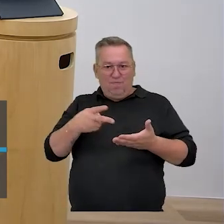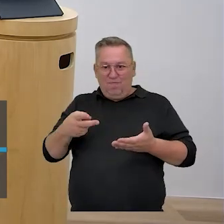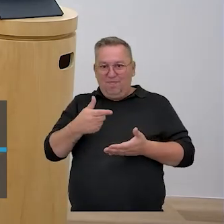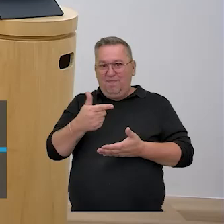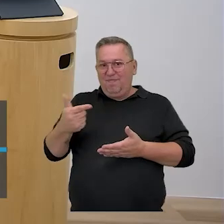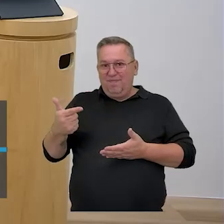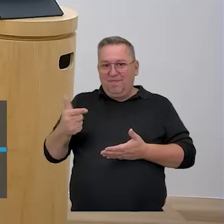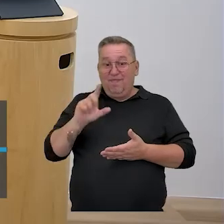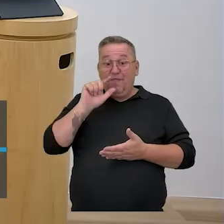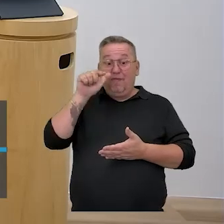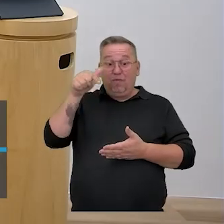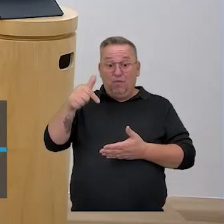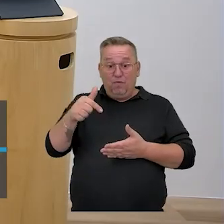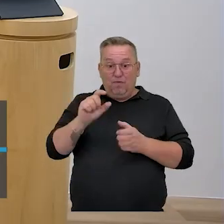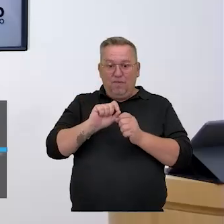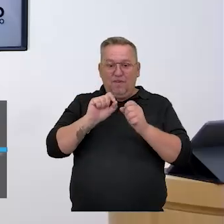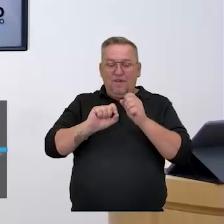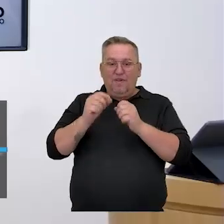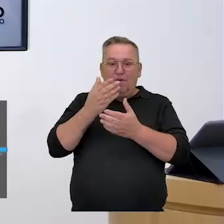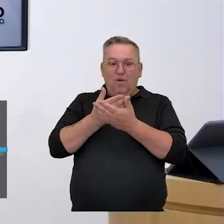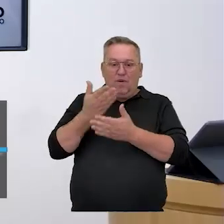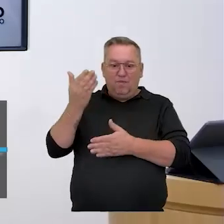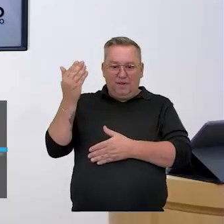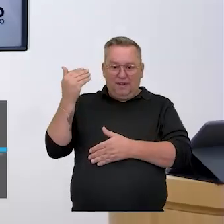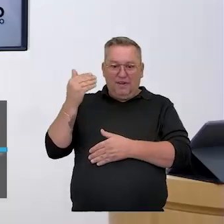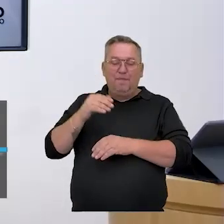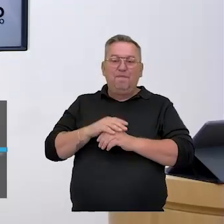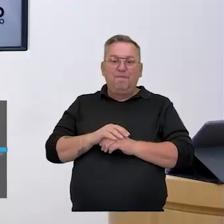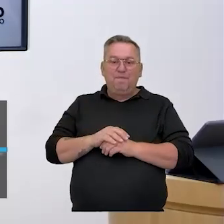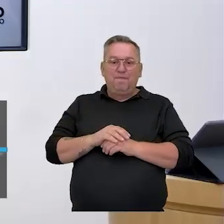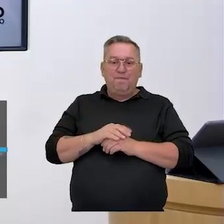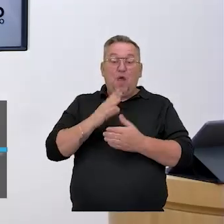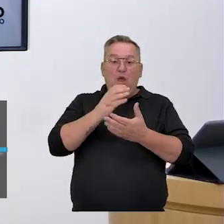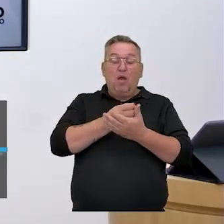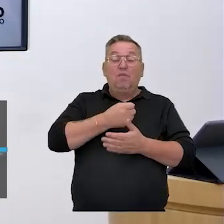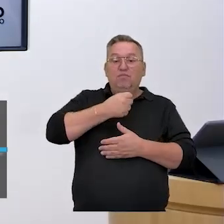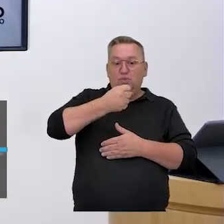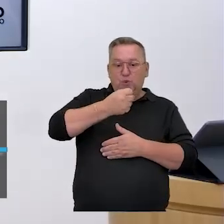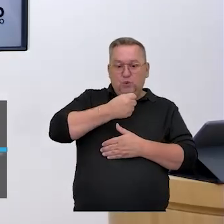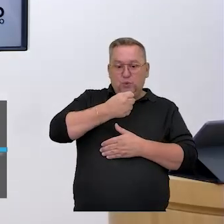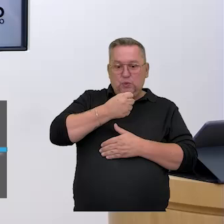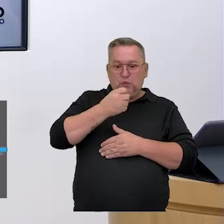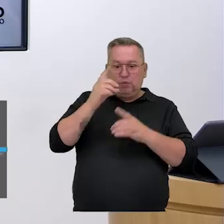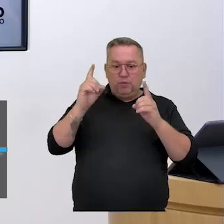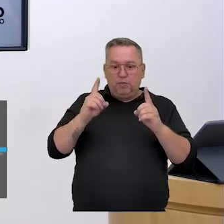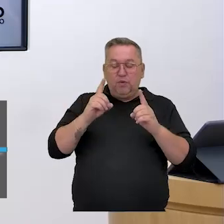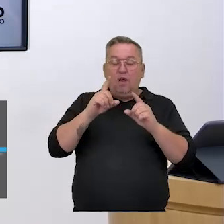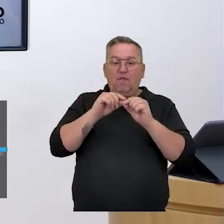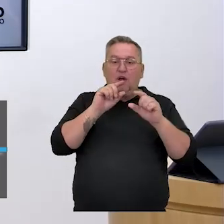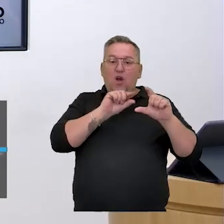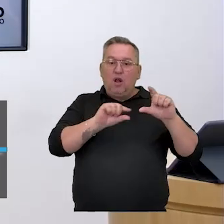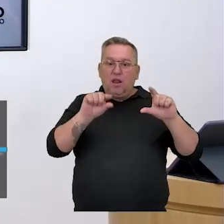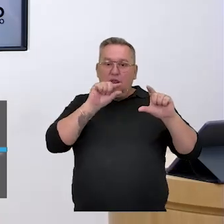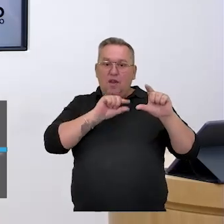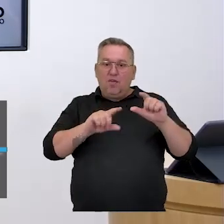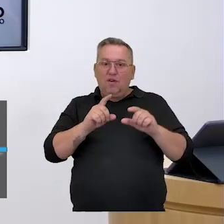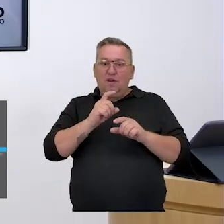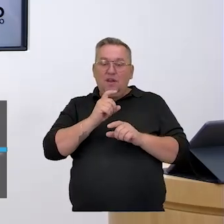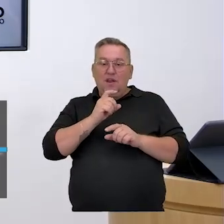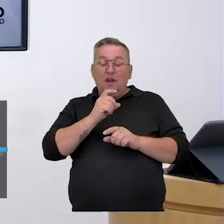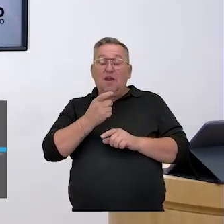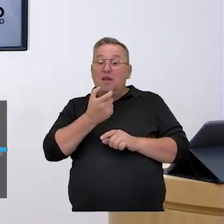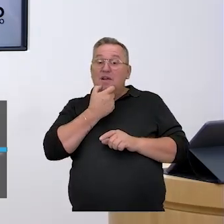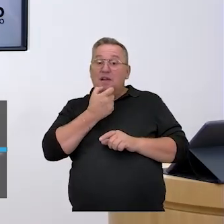vai pegar essa entrevista, fazer igual a gente fez com a aula com o João. Pega a entrevista e a gente vai colocar a legenda em inglês e aí vai ficar no